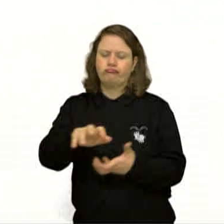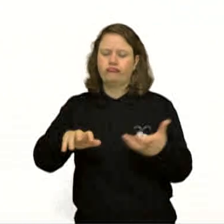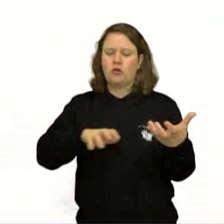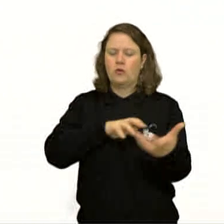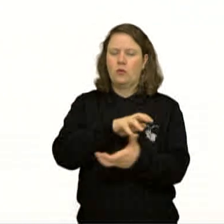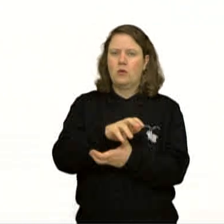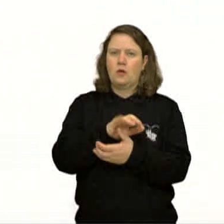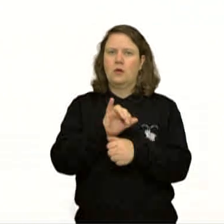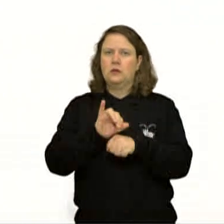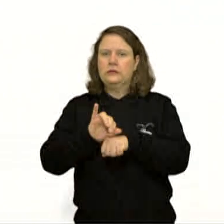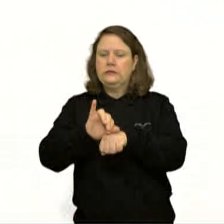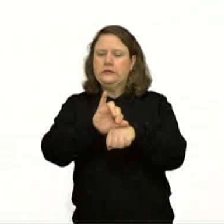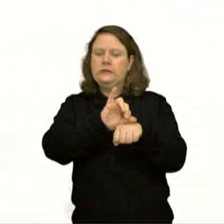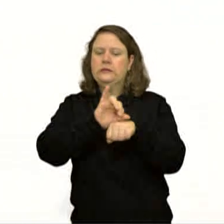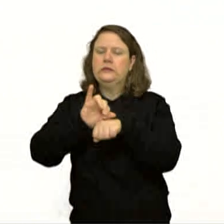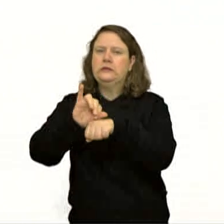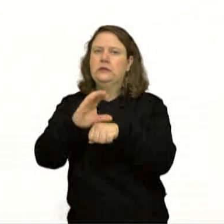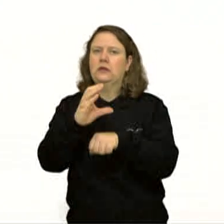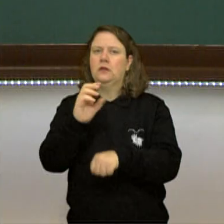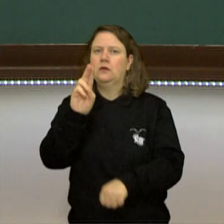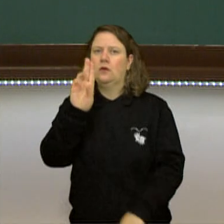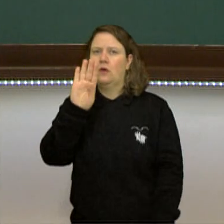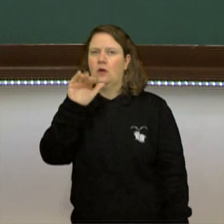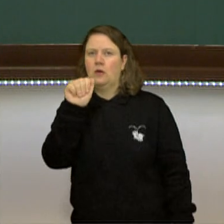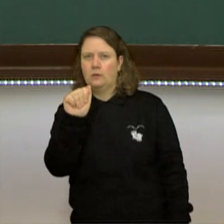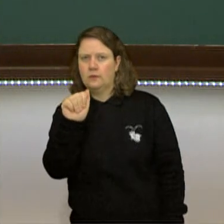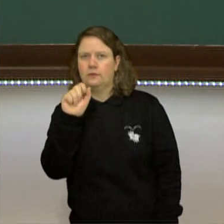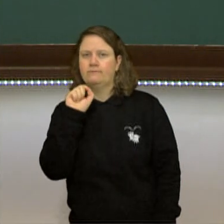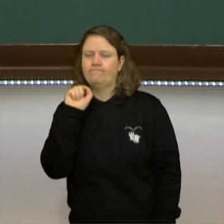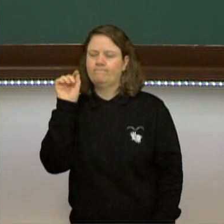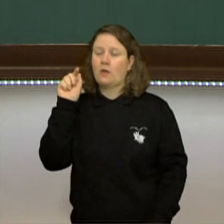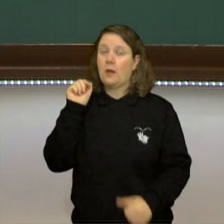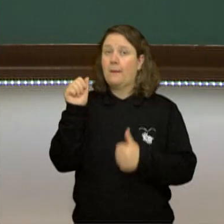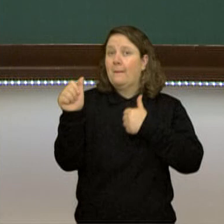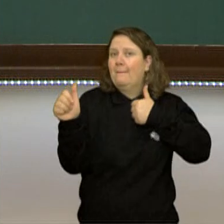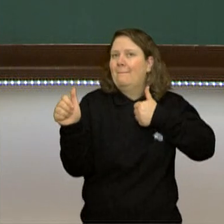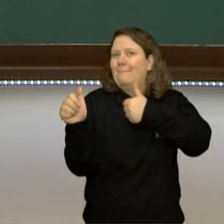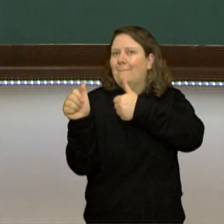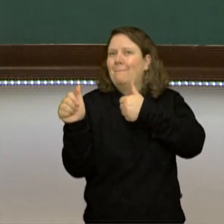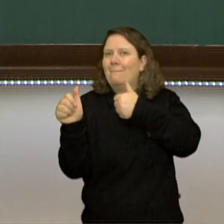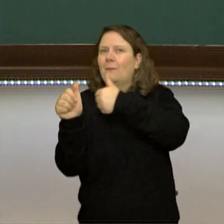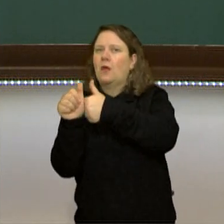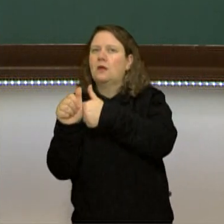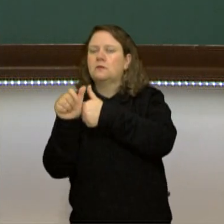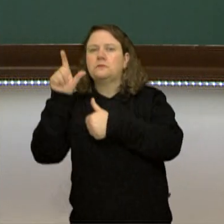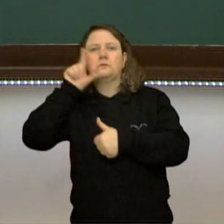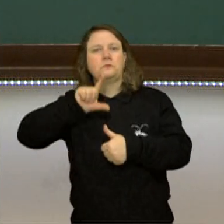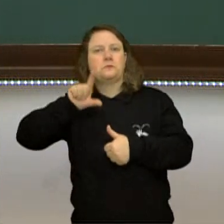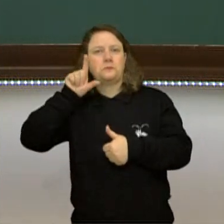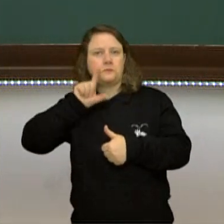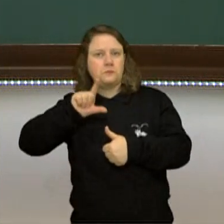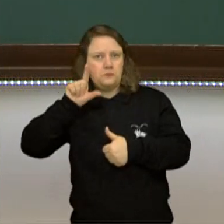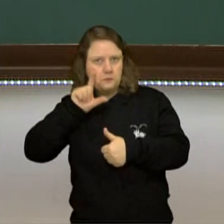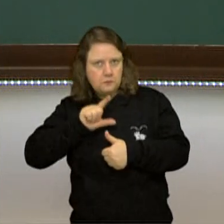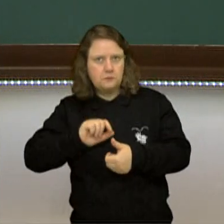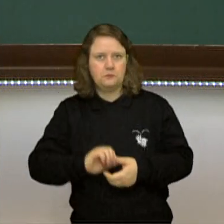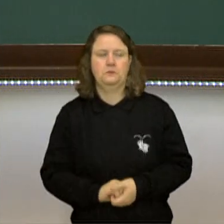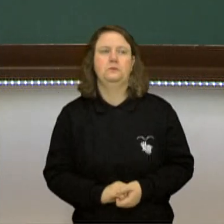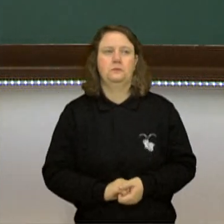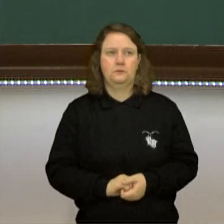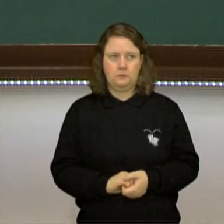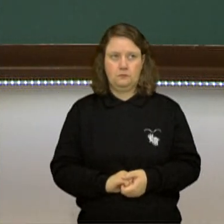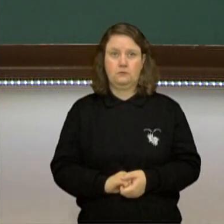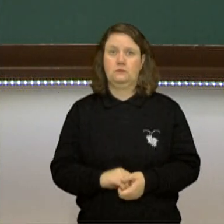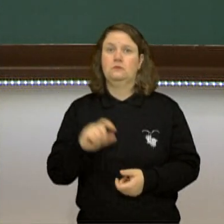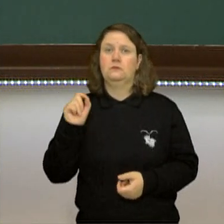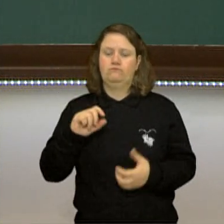Cuba, uma ilha que fica na América Central, muito próxima dos Estados Unidos, bem pertinho dos Estados Unidos. Tá?